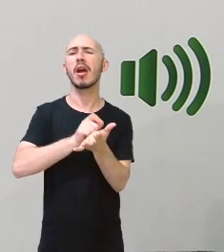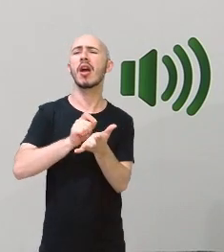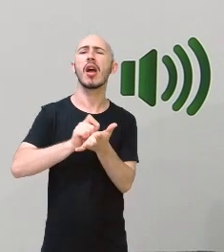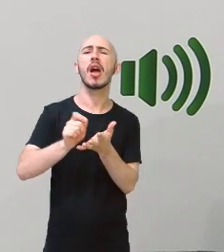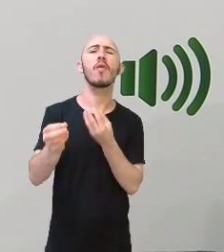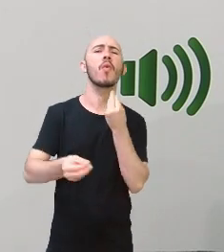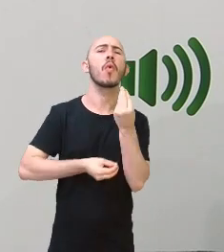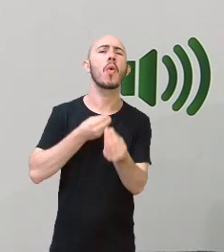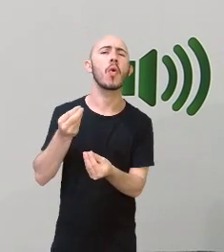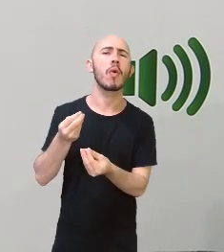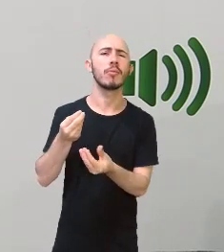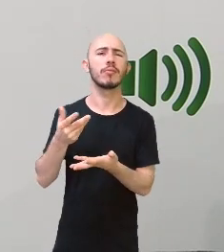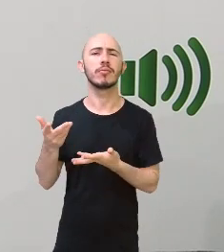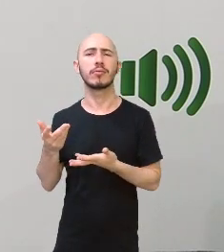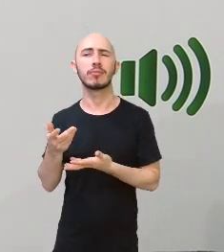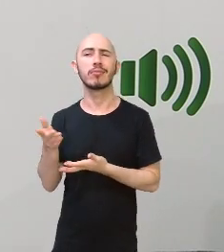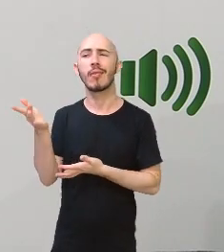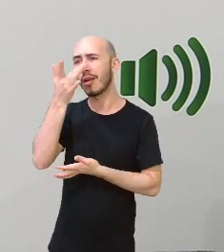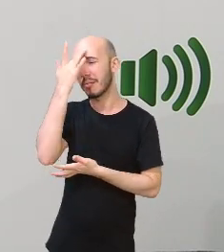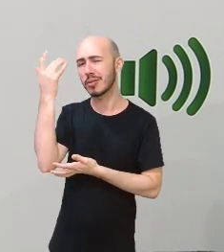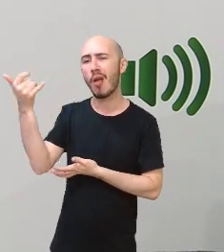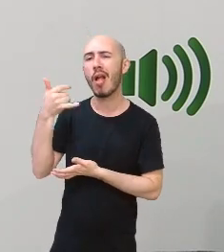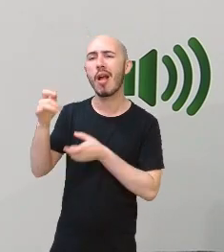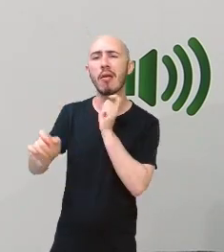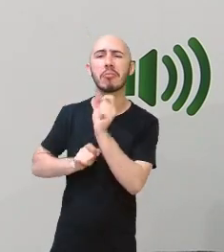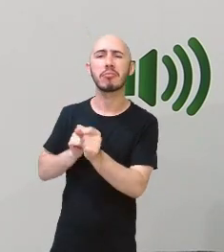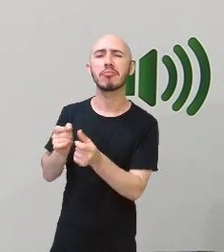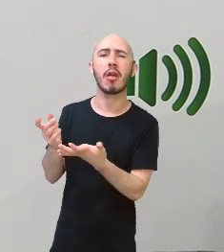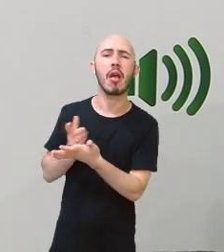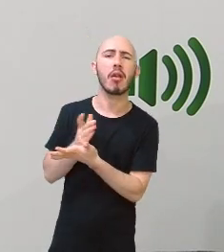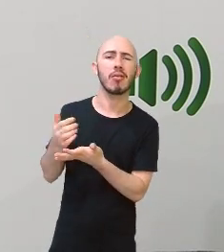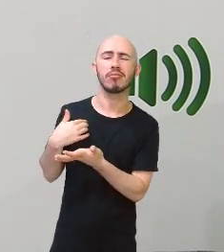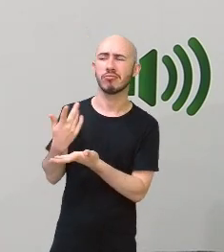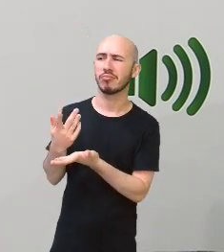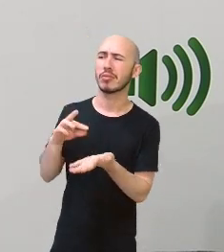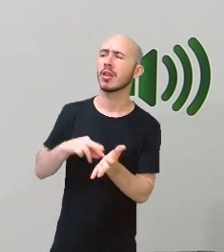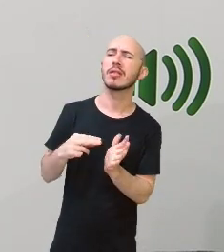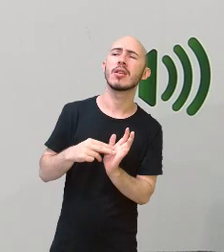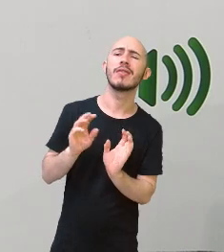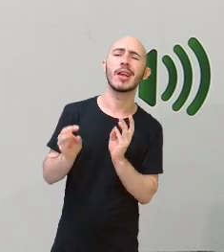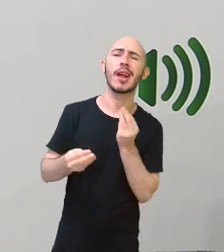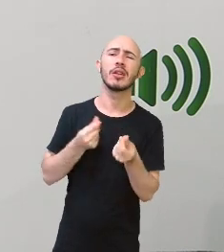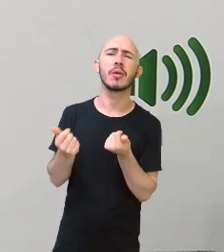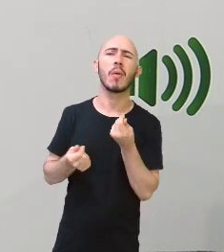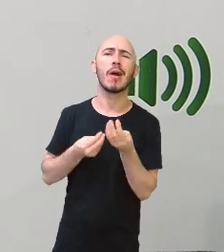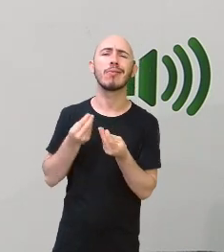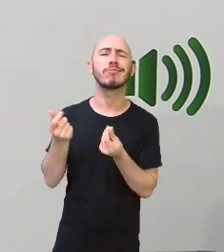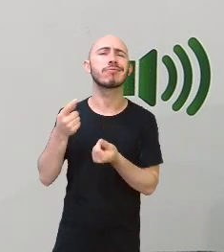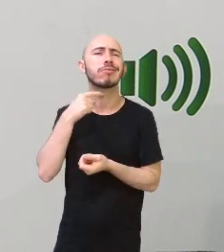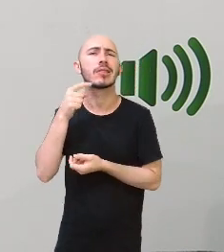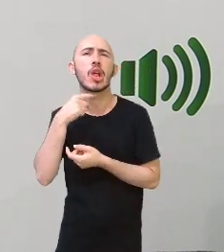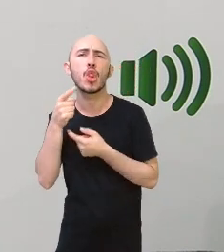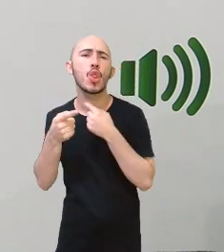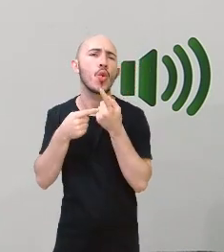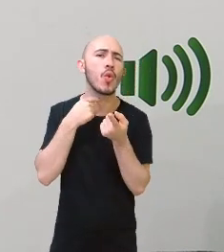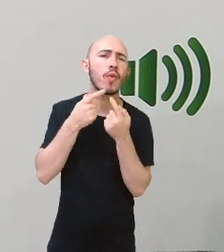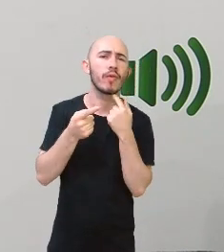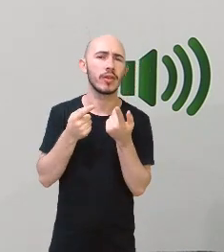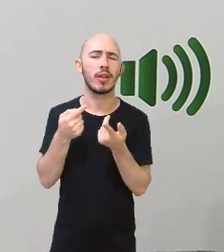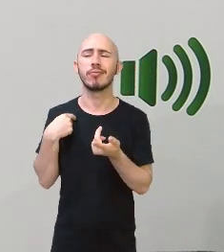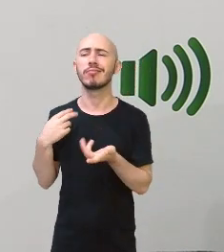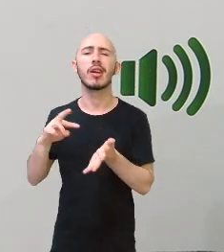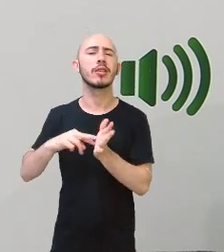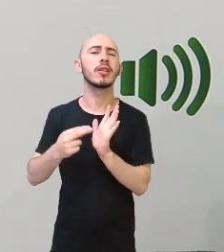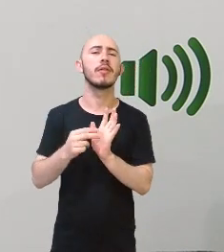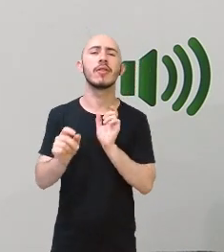ou dessa forma? Alguém fala alguma coisa e aí você fica... O que significa isso que essa pessoa falou? O que ela quer